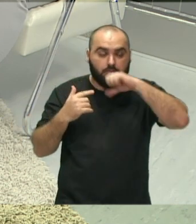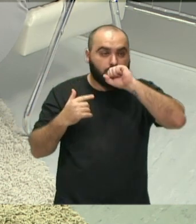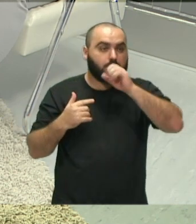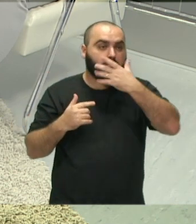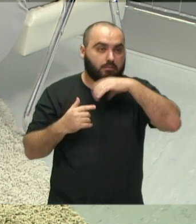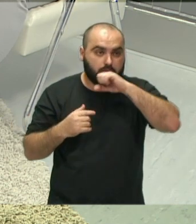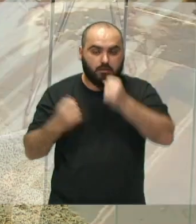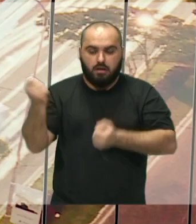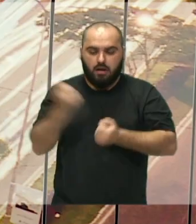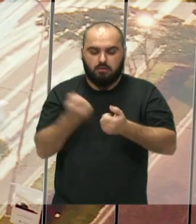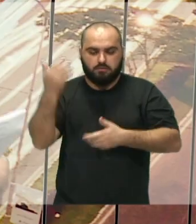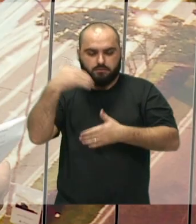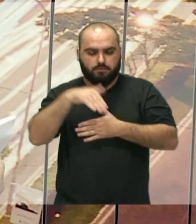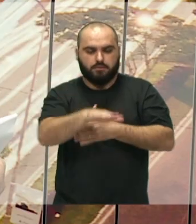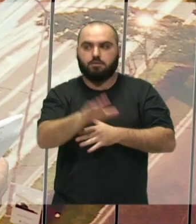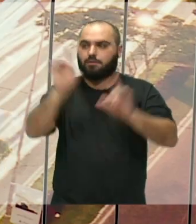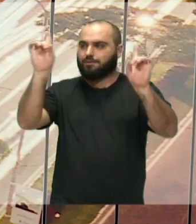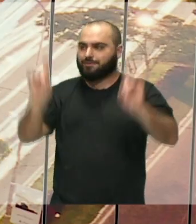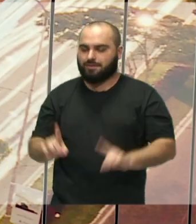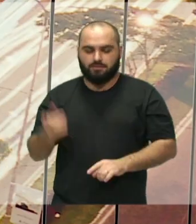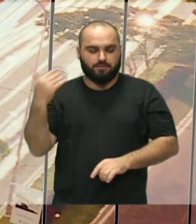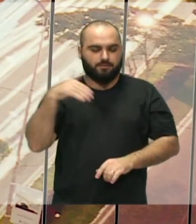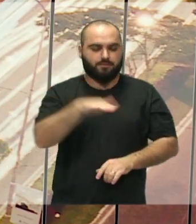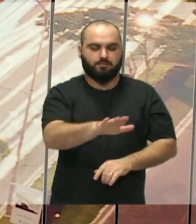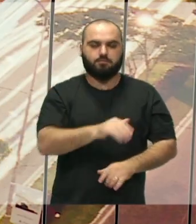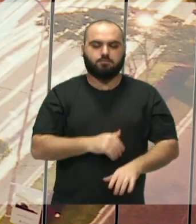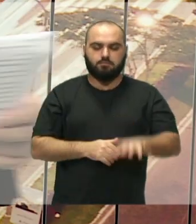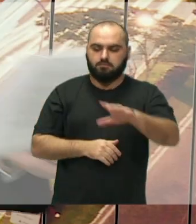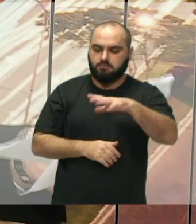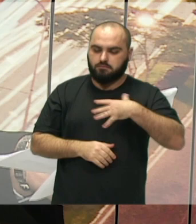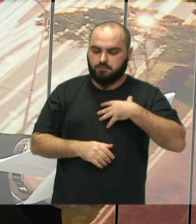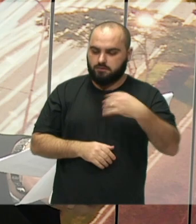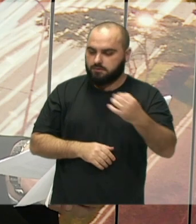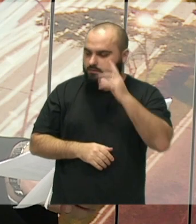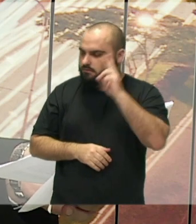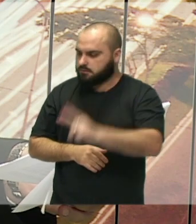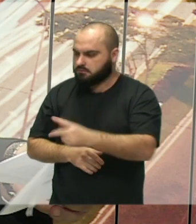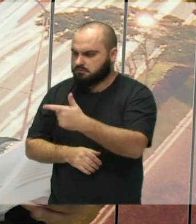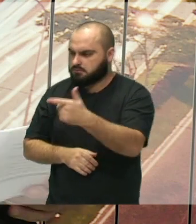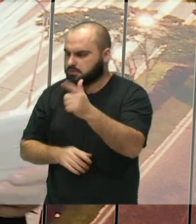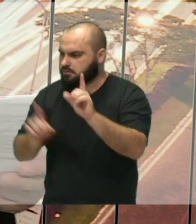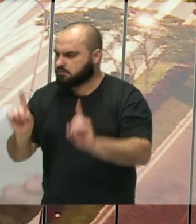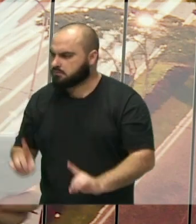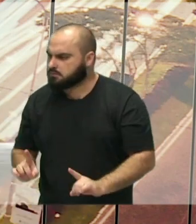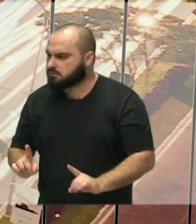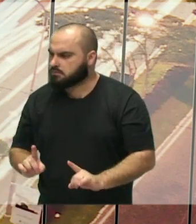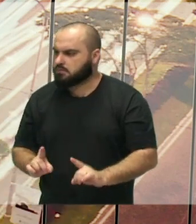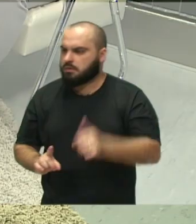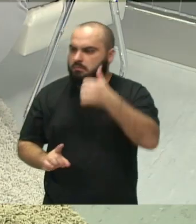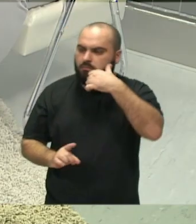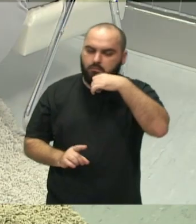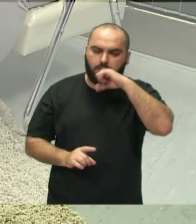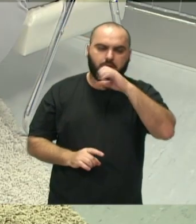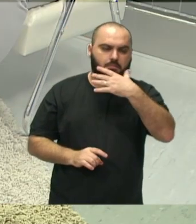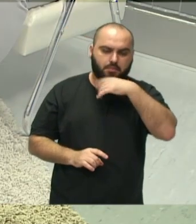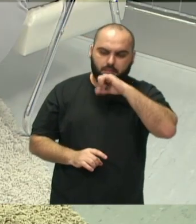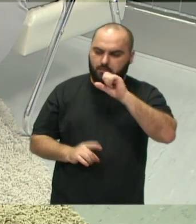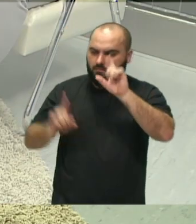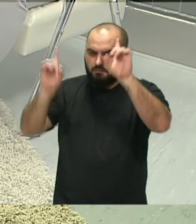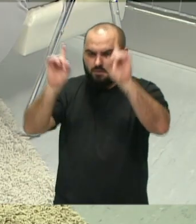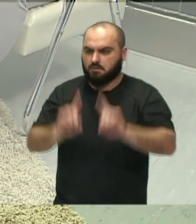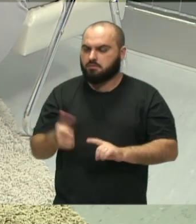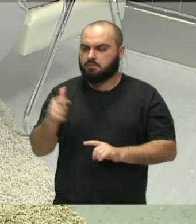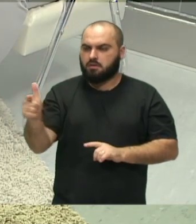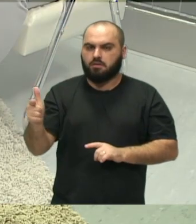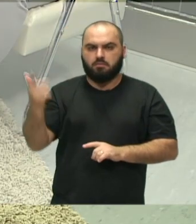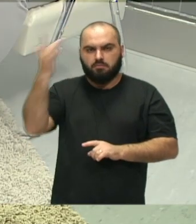no local onde diz para deficiente, desce filho e o pai sem nenhum tipo de aparência, as